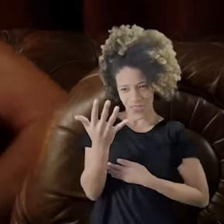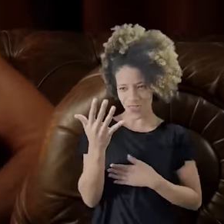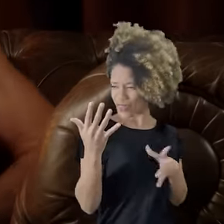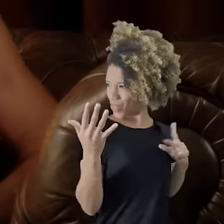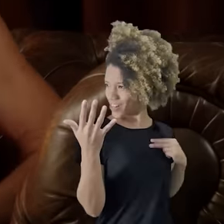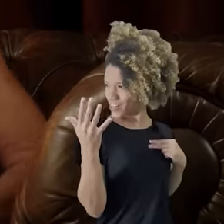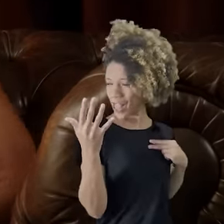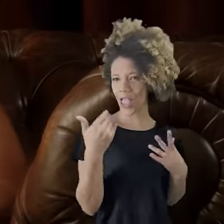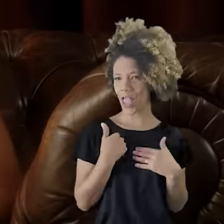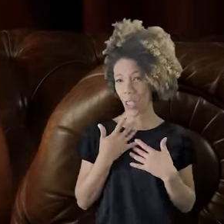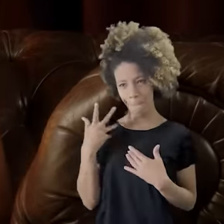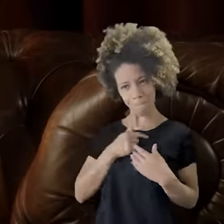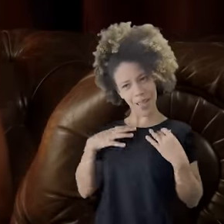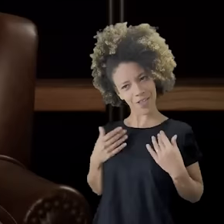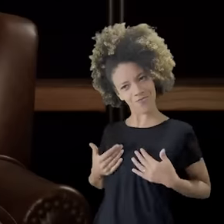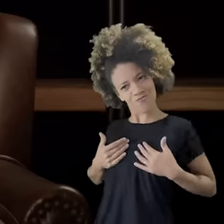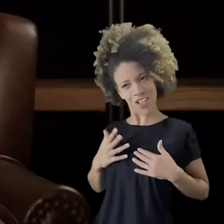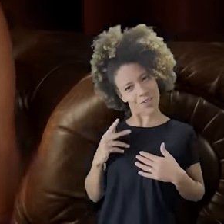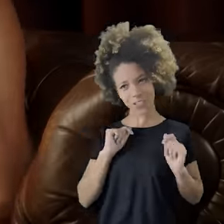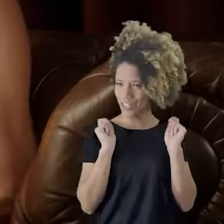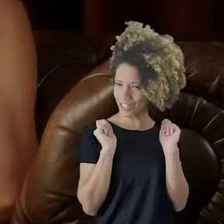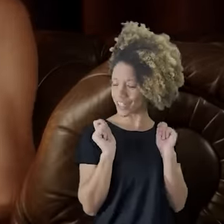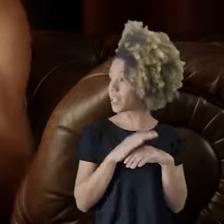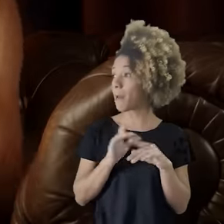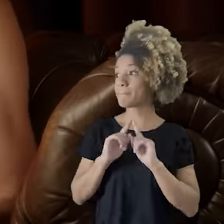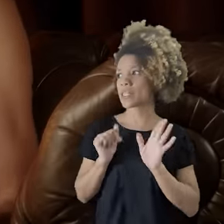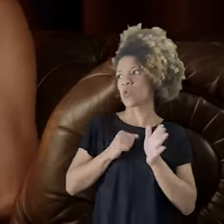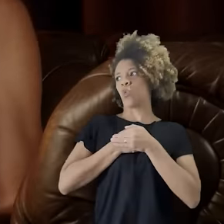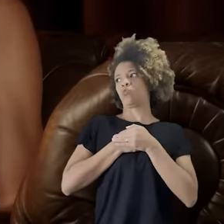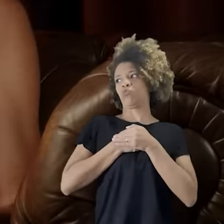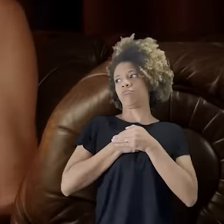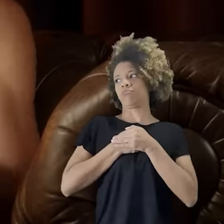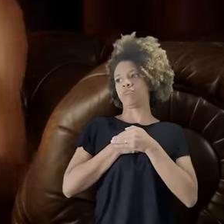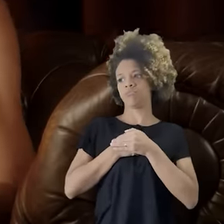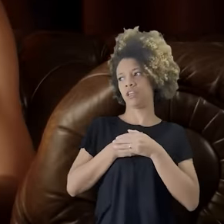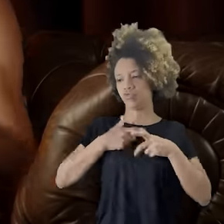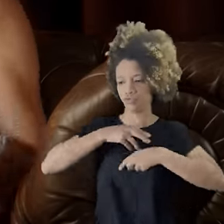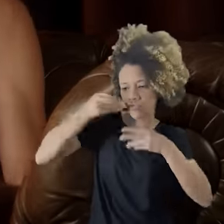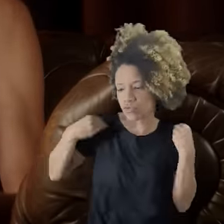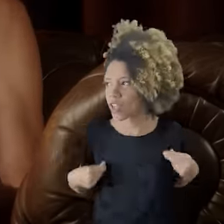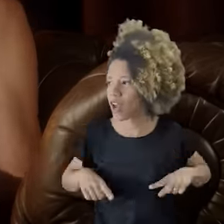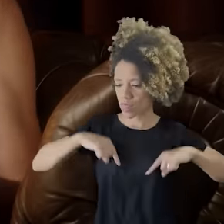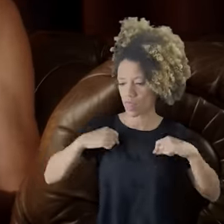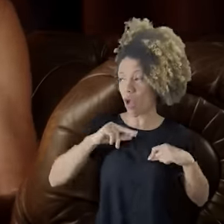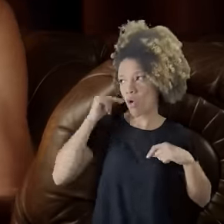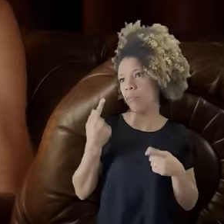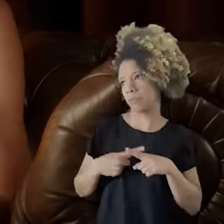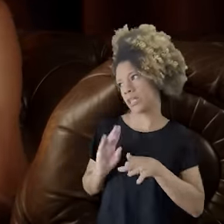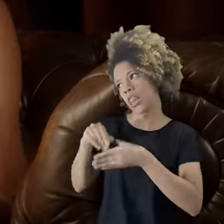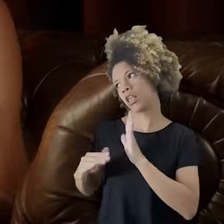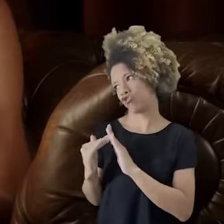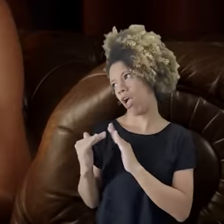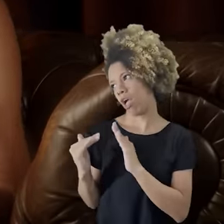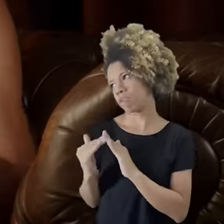Muito Como eu como como eu fico bem né Fico bonito né E aí só que depois eu escondia tirava né porque eu pegava Eh tava dentro de